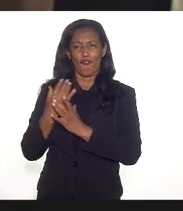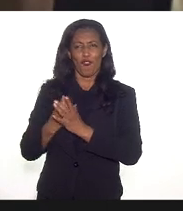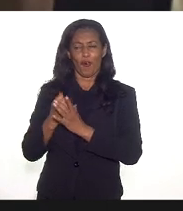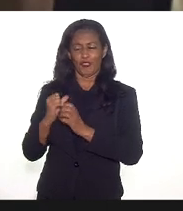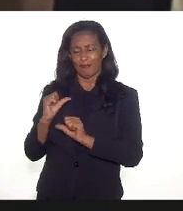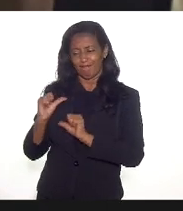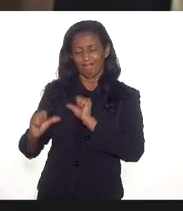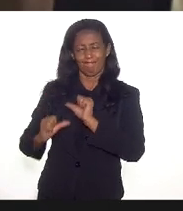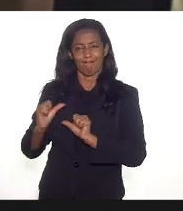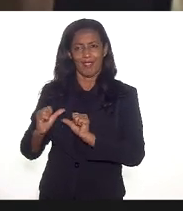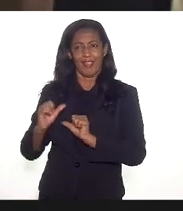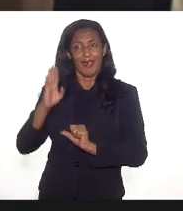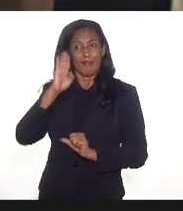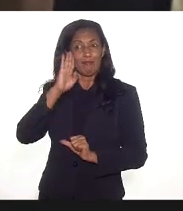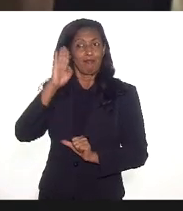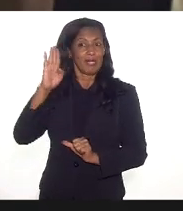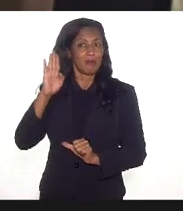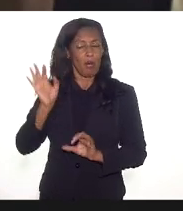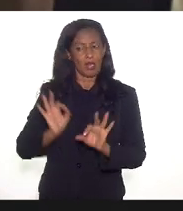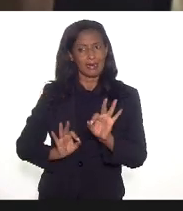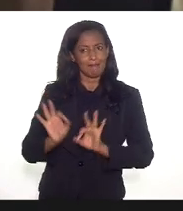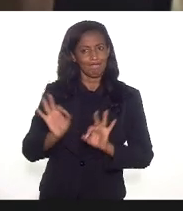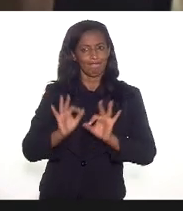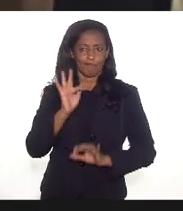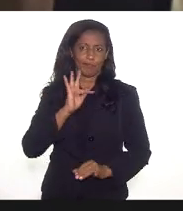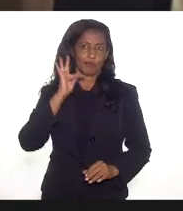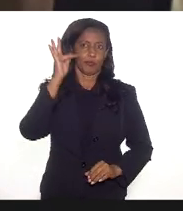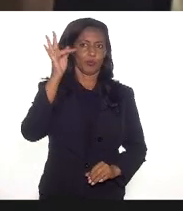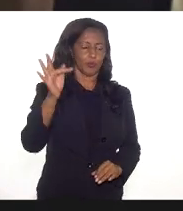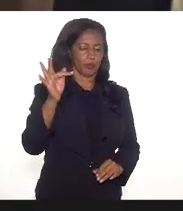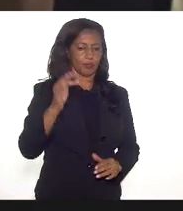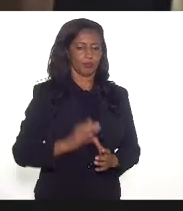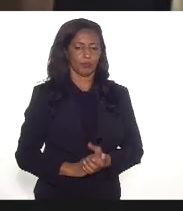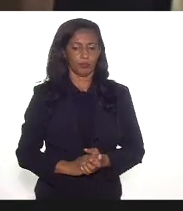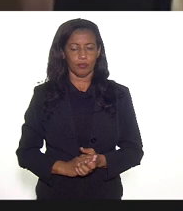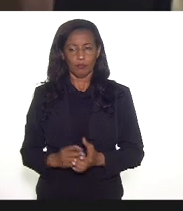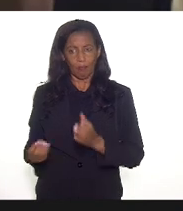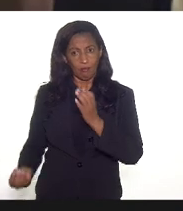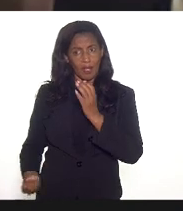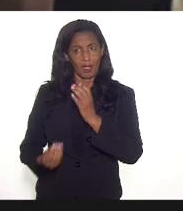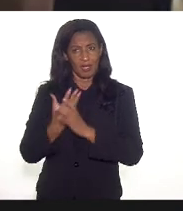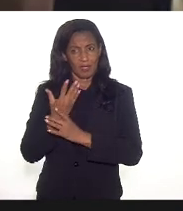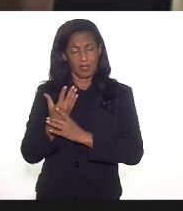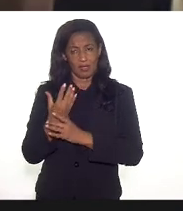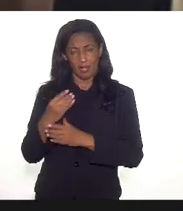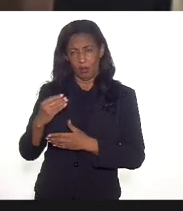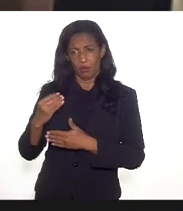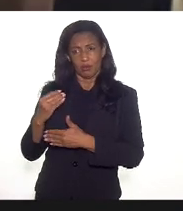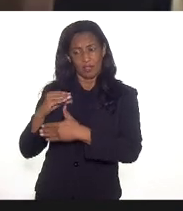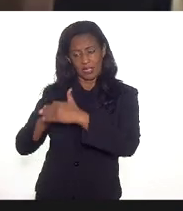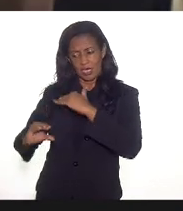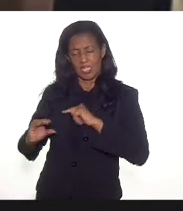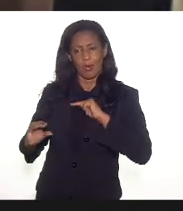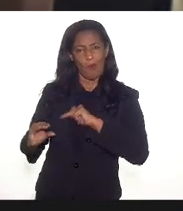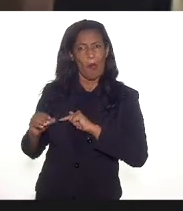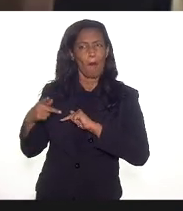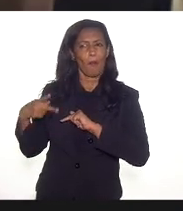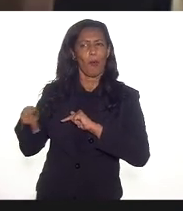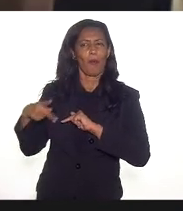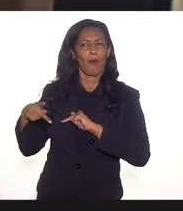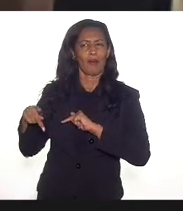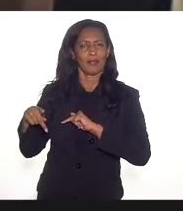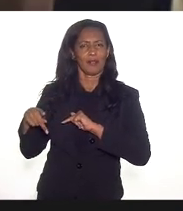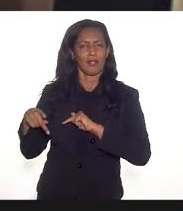é fundamental que o Estado do Rio de Janeiro se prepare para o futuro. A criação desse fundo soberano constituirá uma poupança